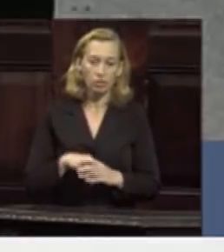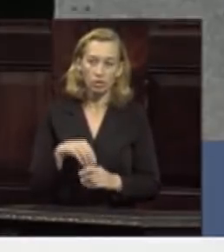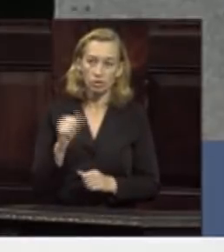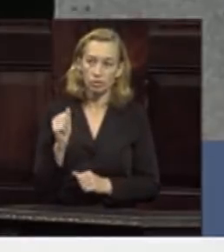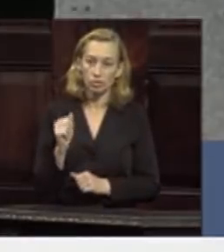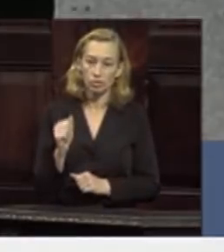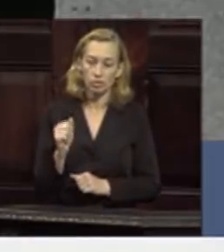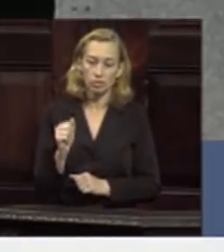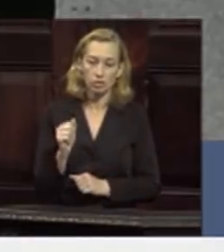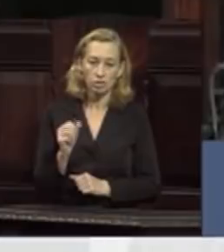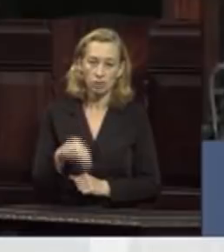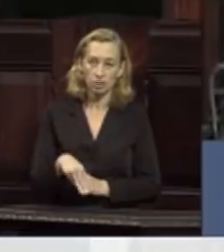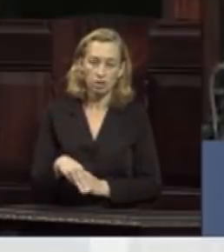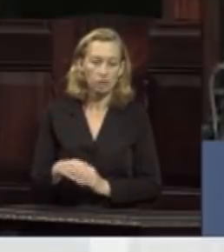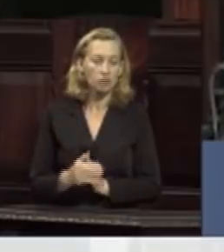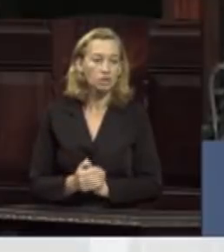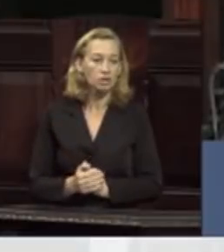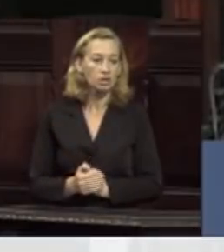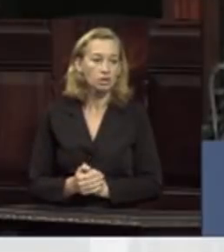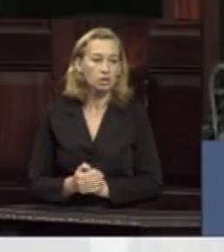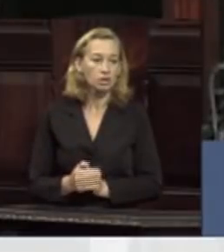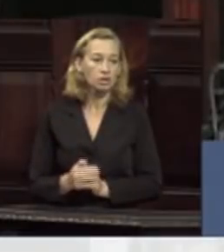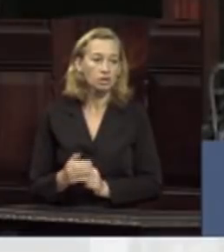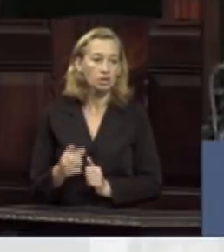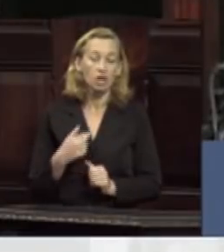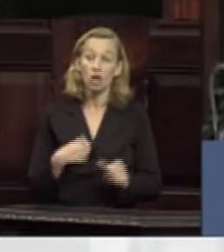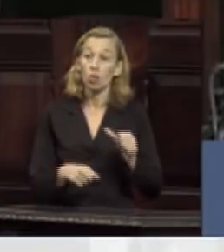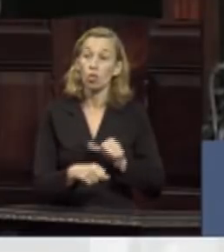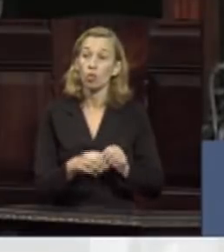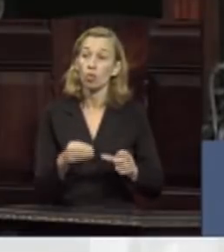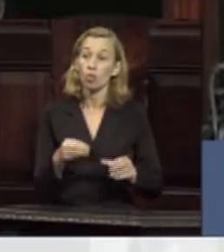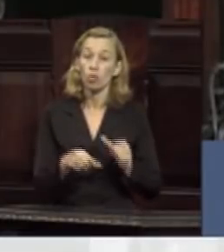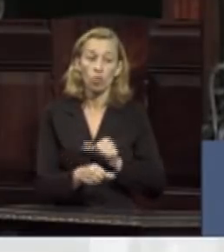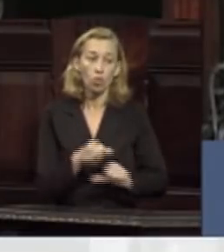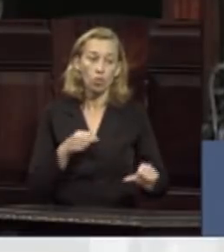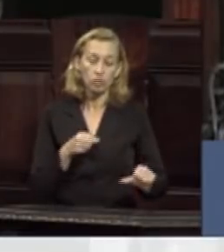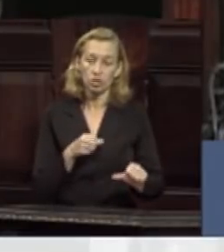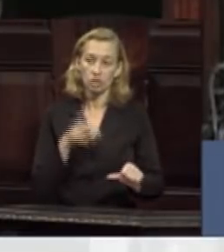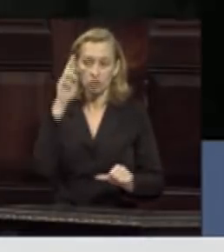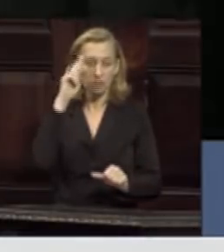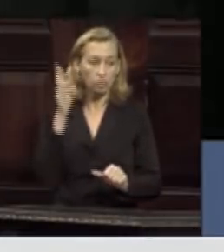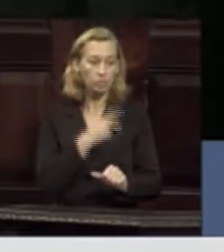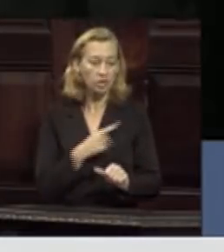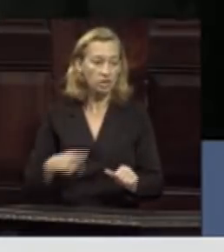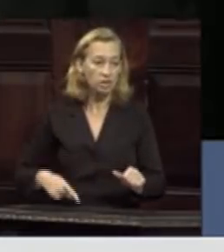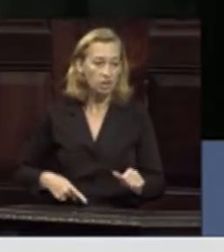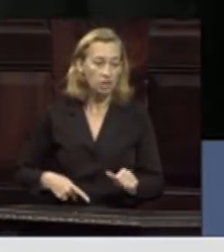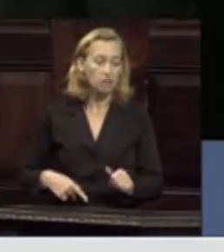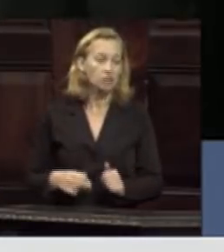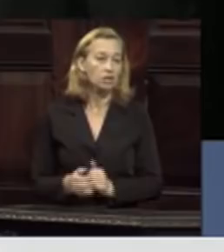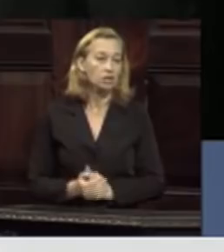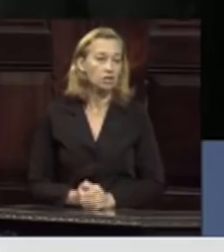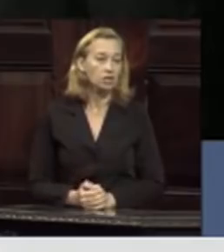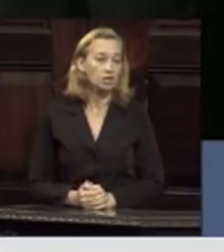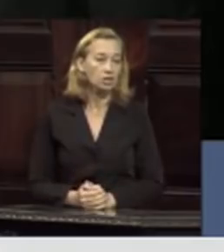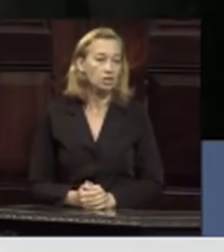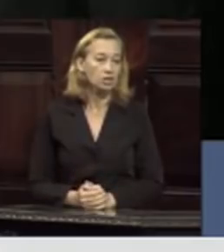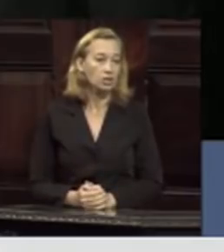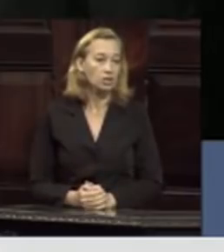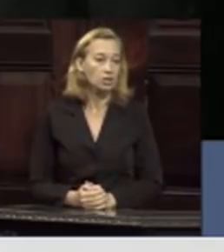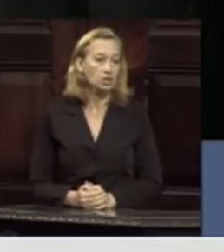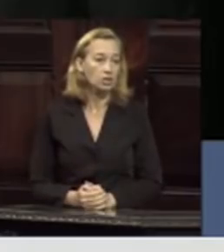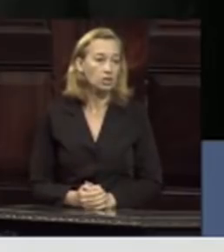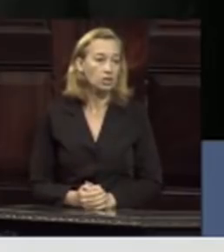CCJ. Divergente, senhor presidente. Deputado Luiz Paulo. Senhor presidente, acato